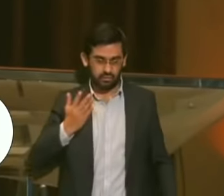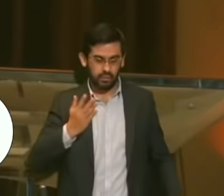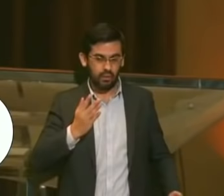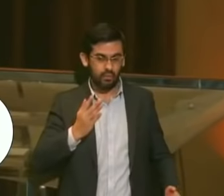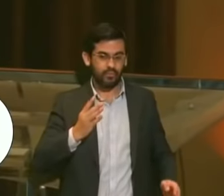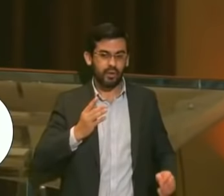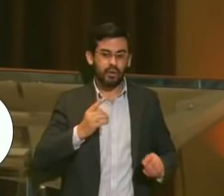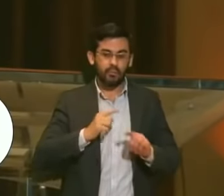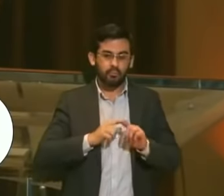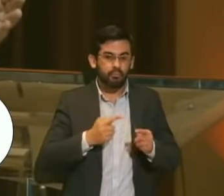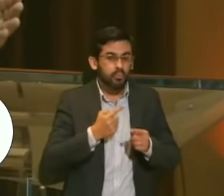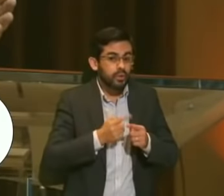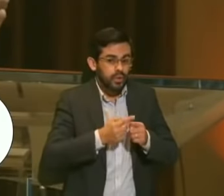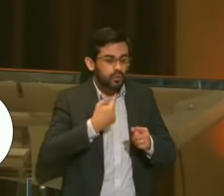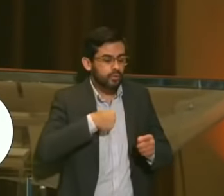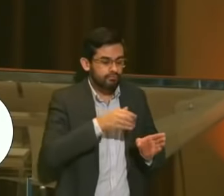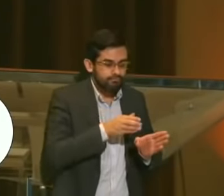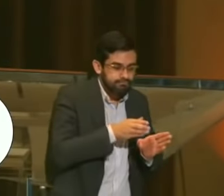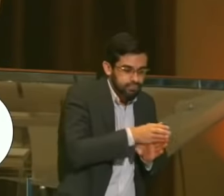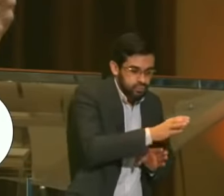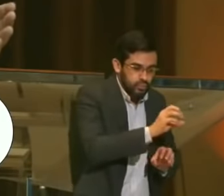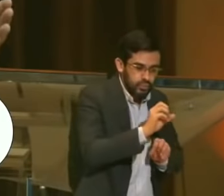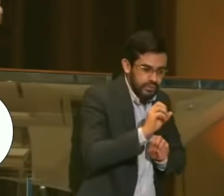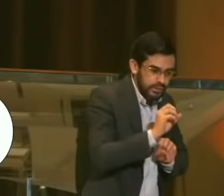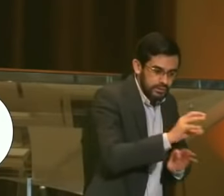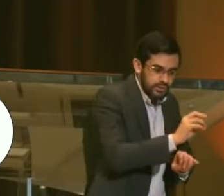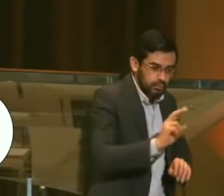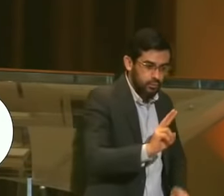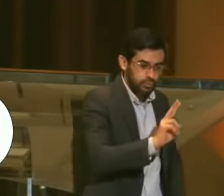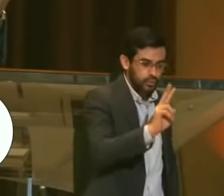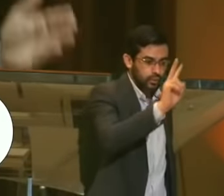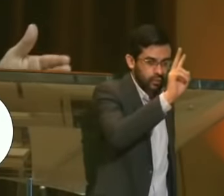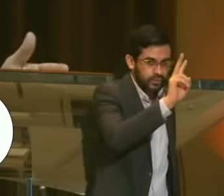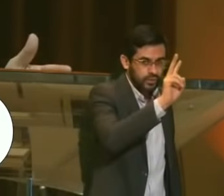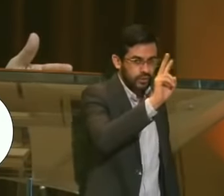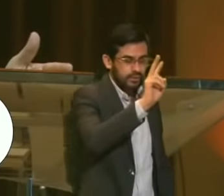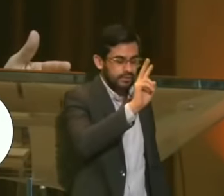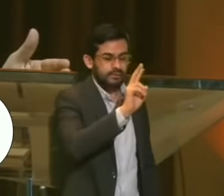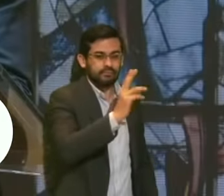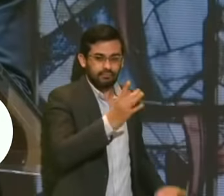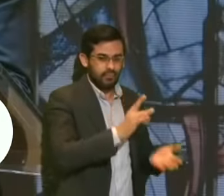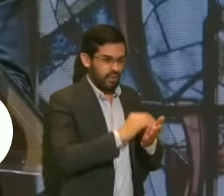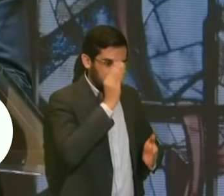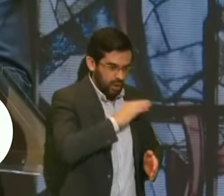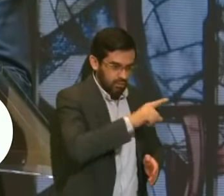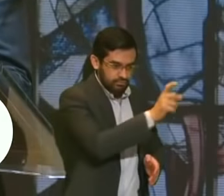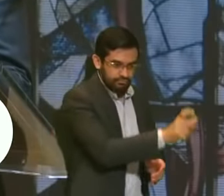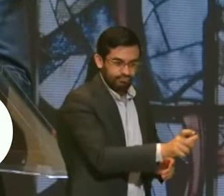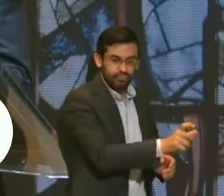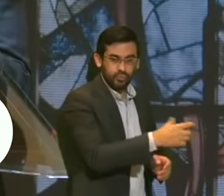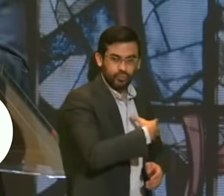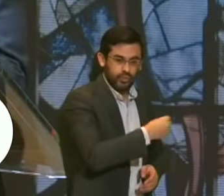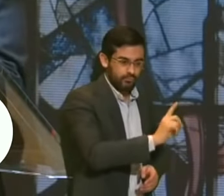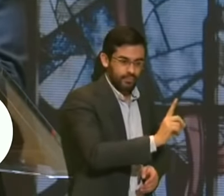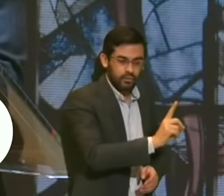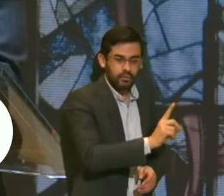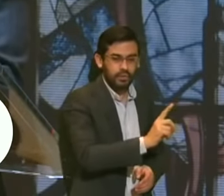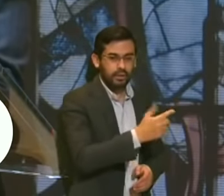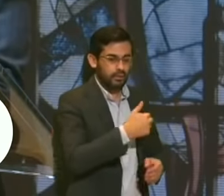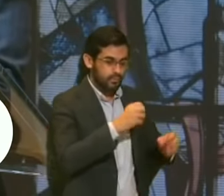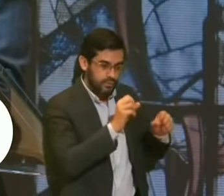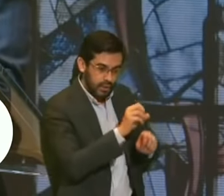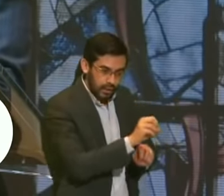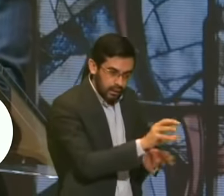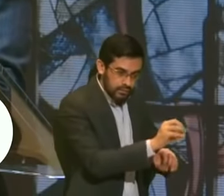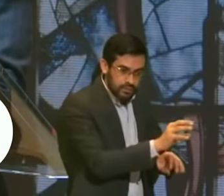Quando a gente educa os nossos filhos em cima de valores, a gente não quer o mal dos nossos filhos, a gente quer